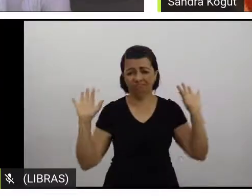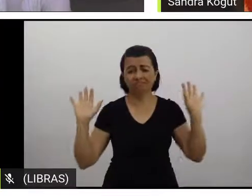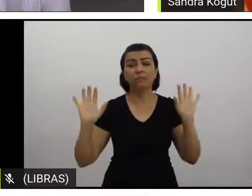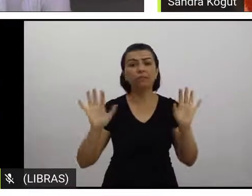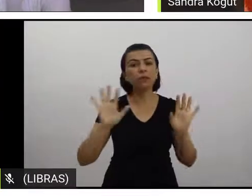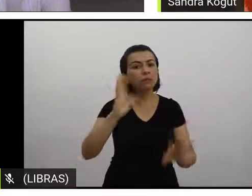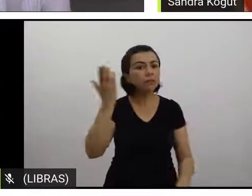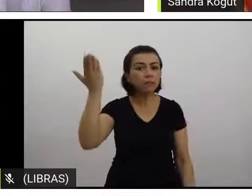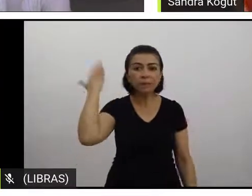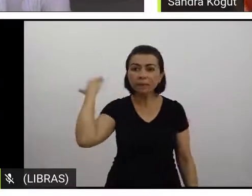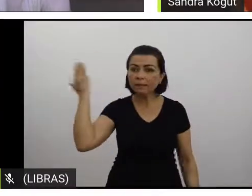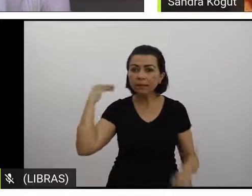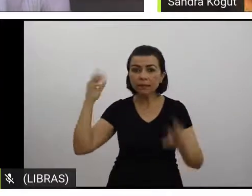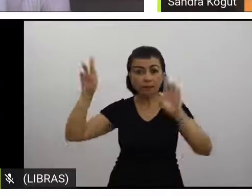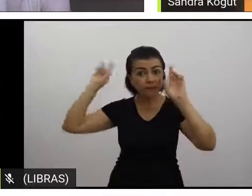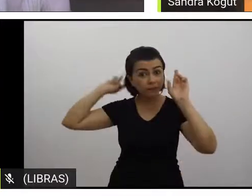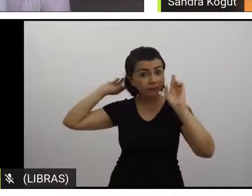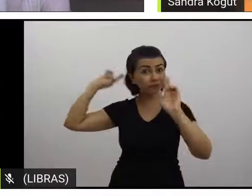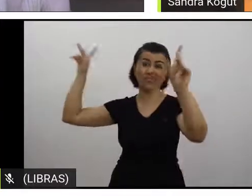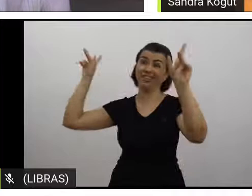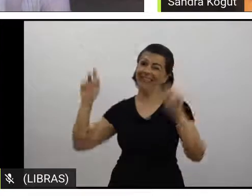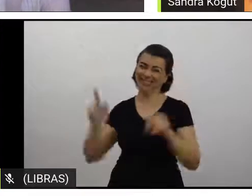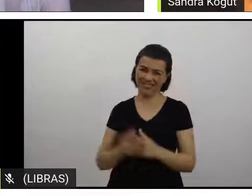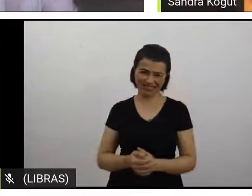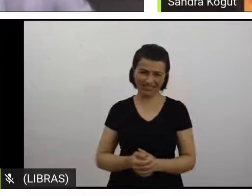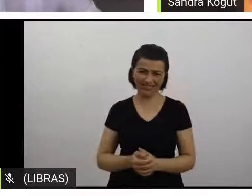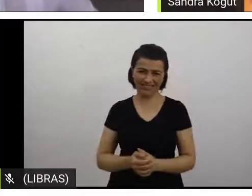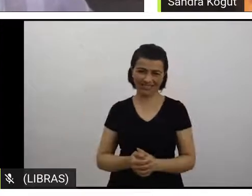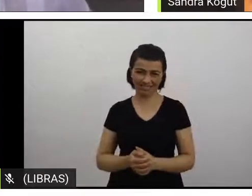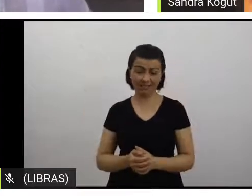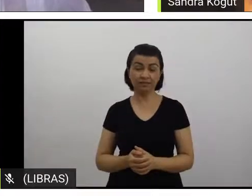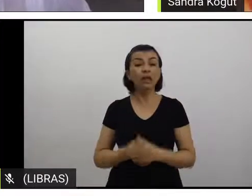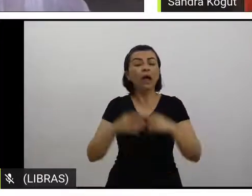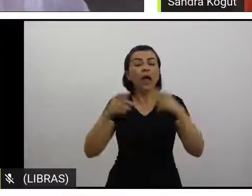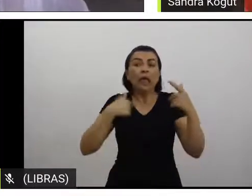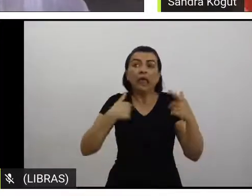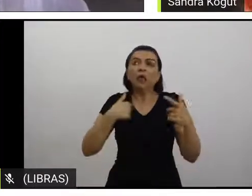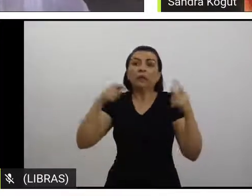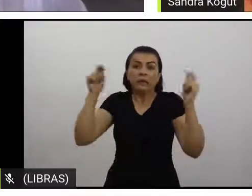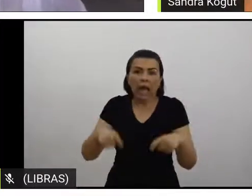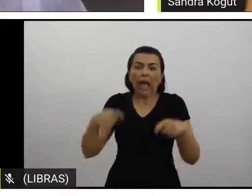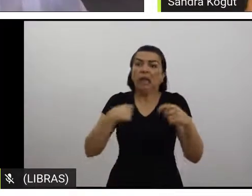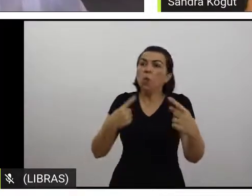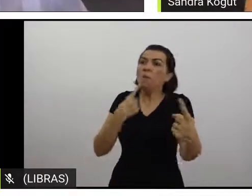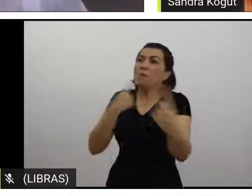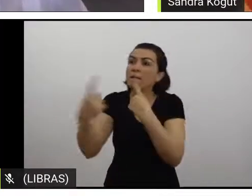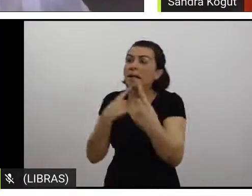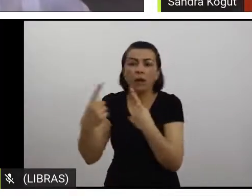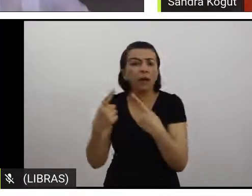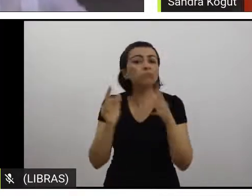era acessível. A tecnologia ia numa direção, nada era interativo. Então,